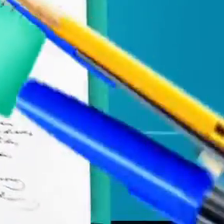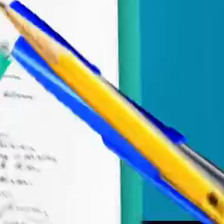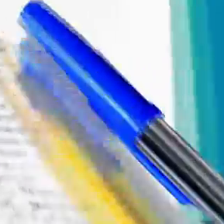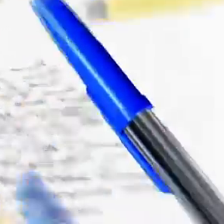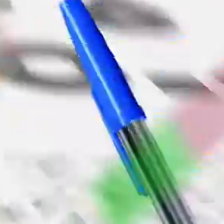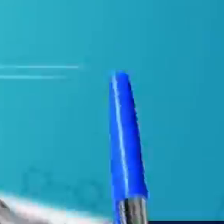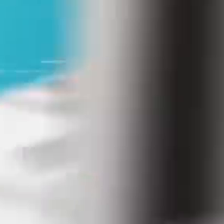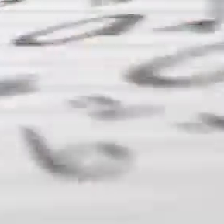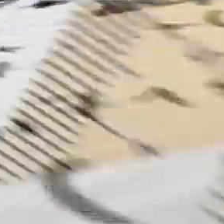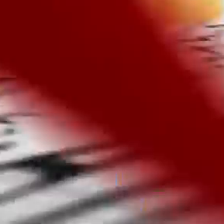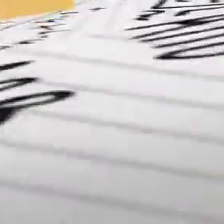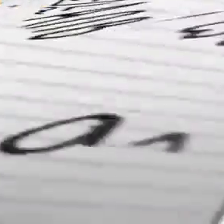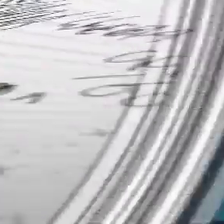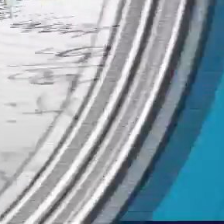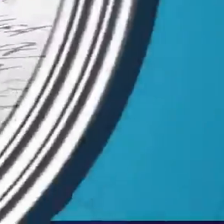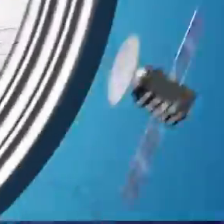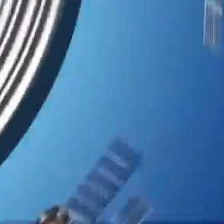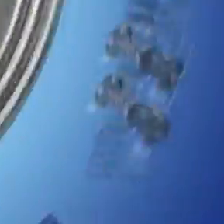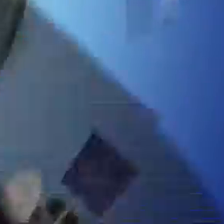Transcrição e